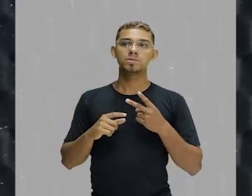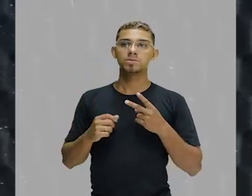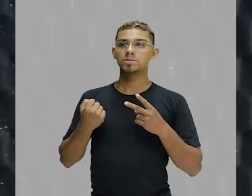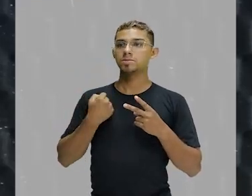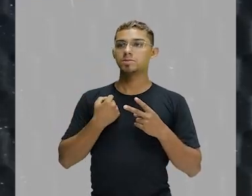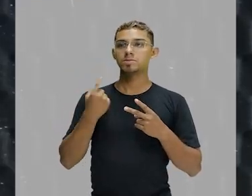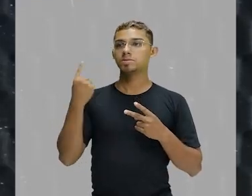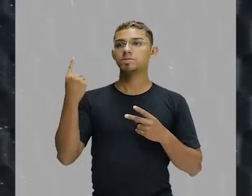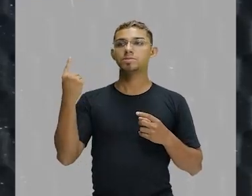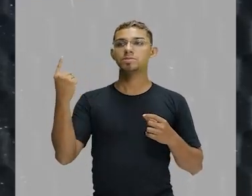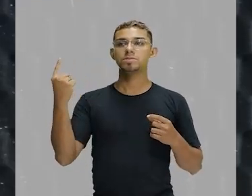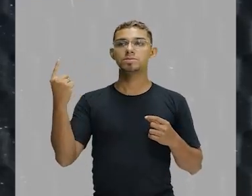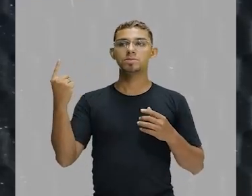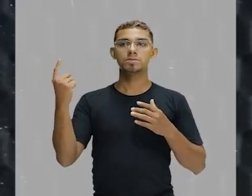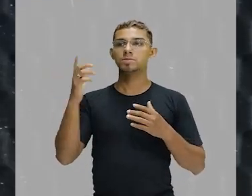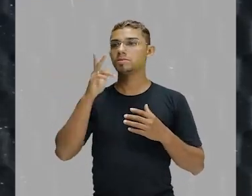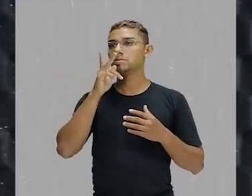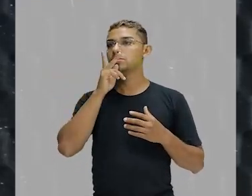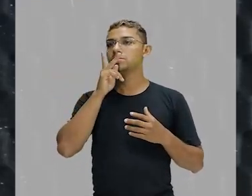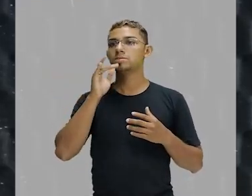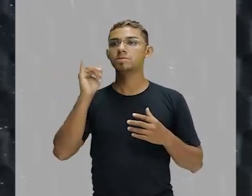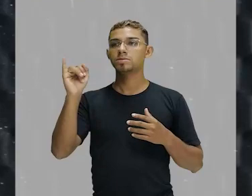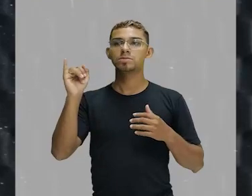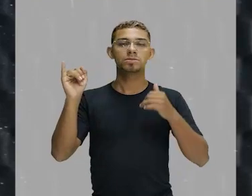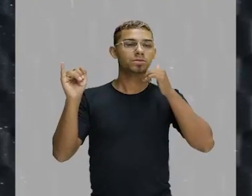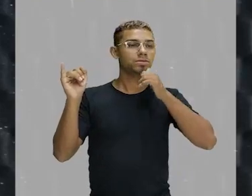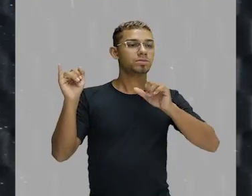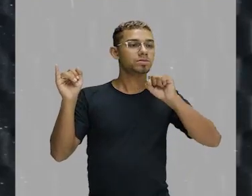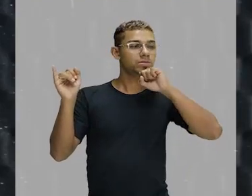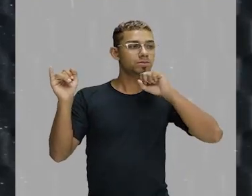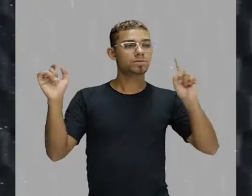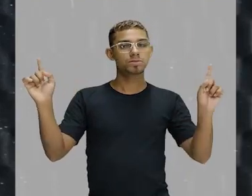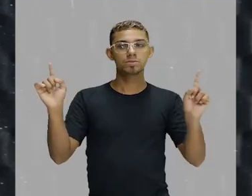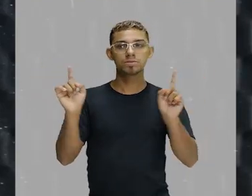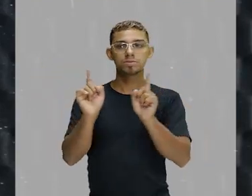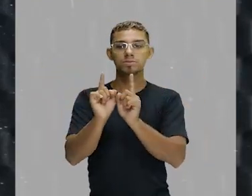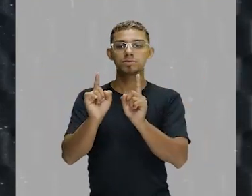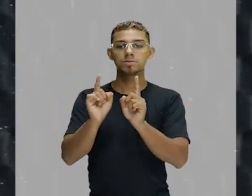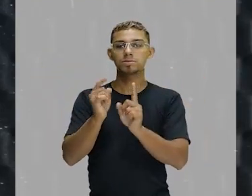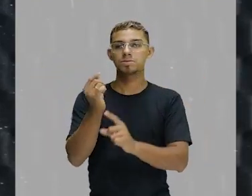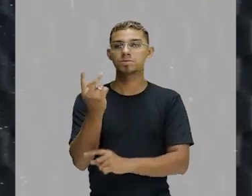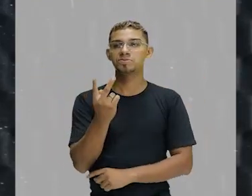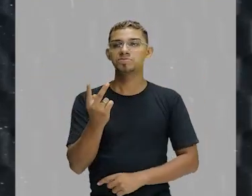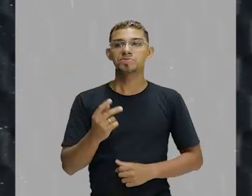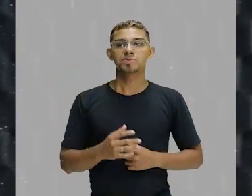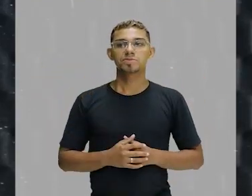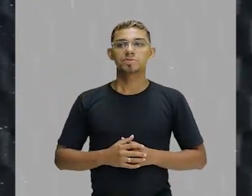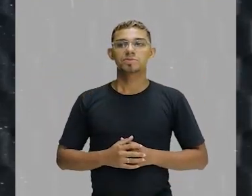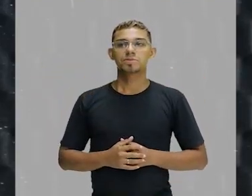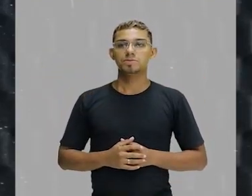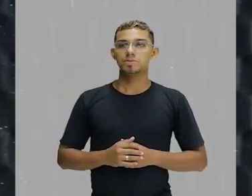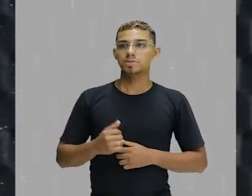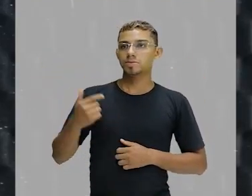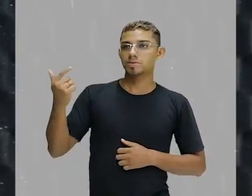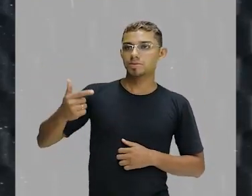número 1 do pai, se junta com o cromossomo número 1 da mãe, por exemplo, aí forma pares. o cromossomo 2 do pai se junta com o